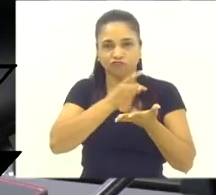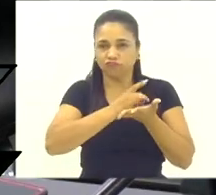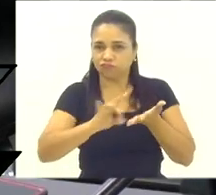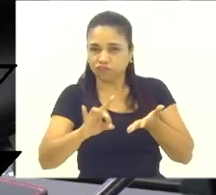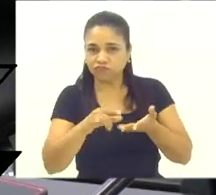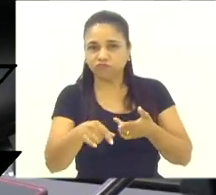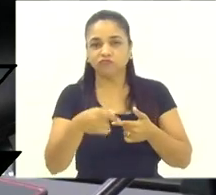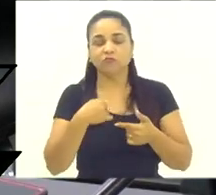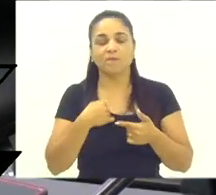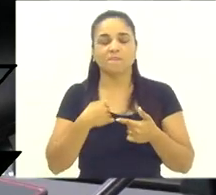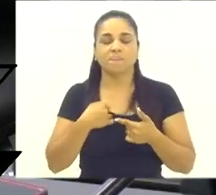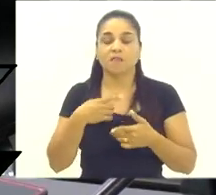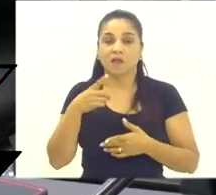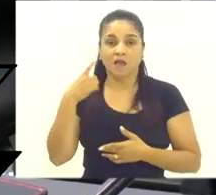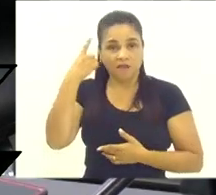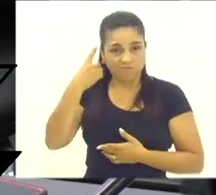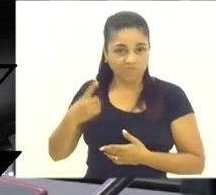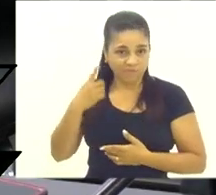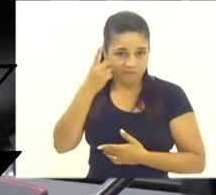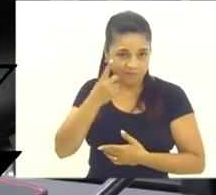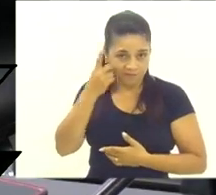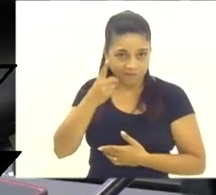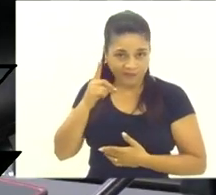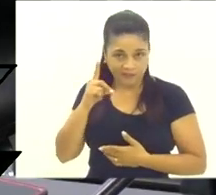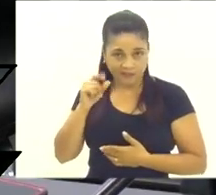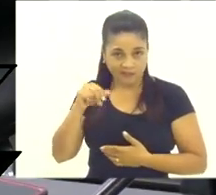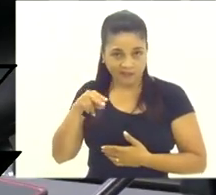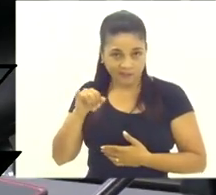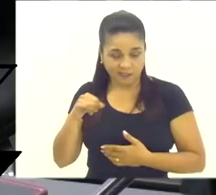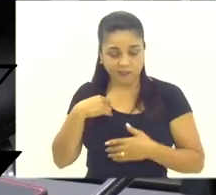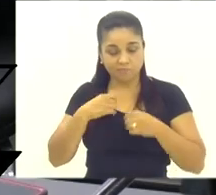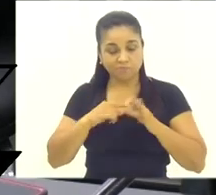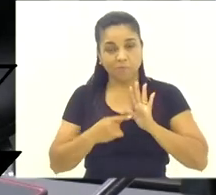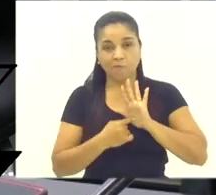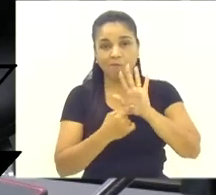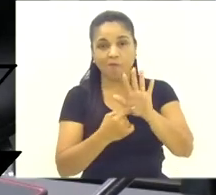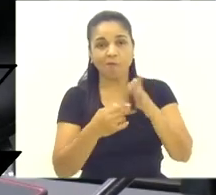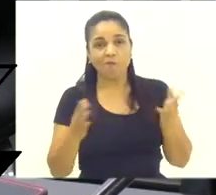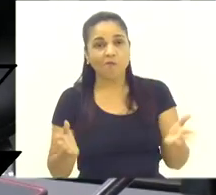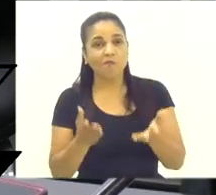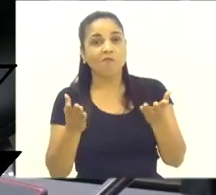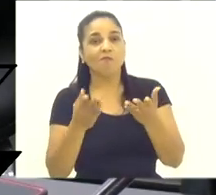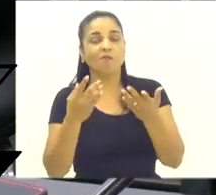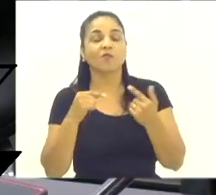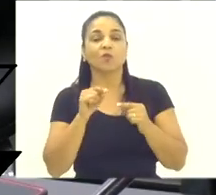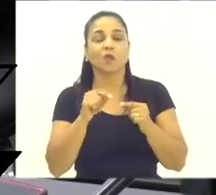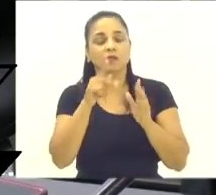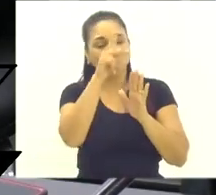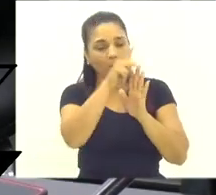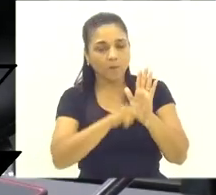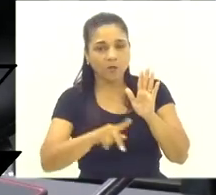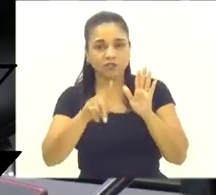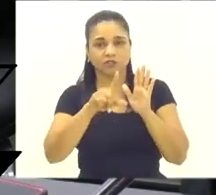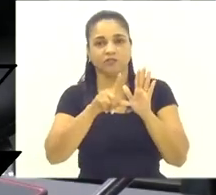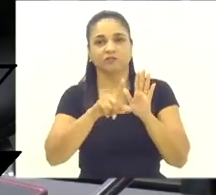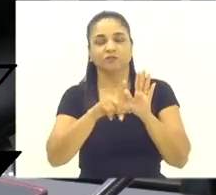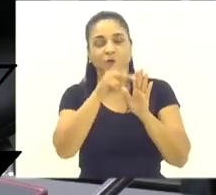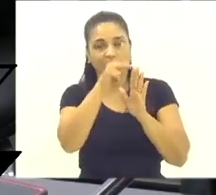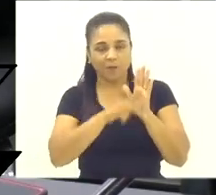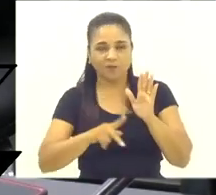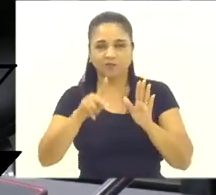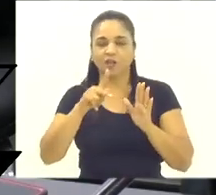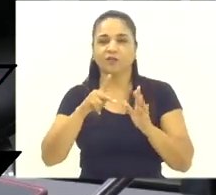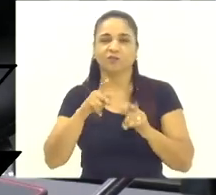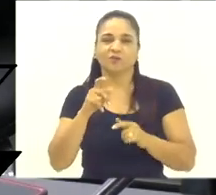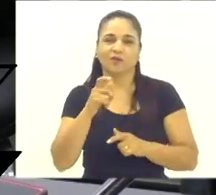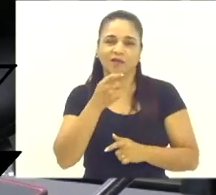exemplos que a Dani trouxe são muito vão muito nesse sentido a gente tem um projeto que chama not my em inglês